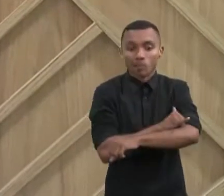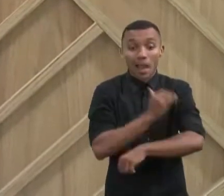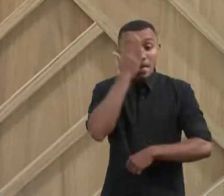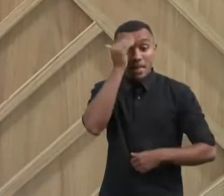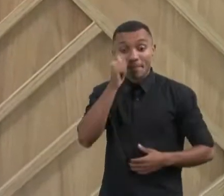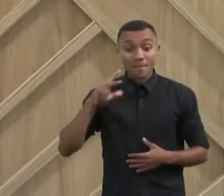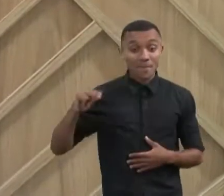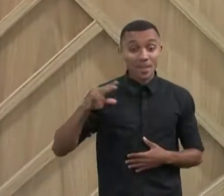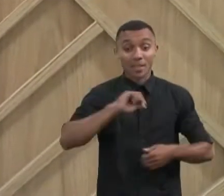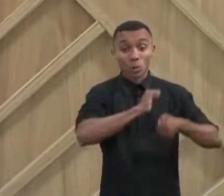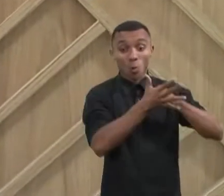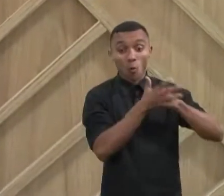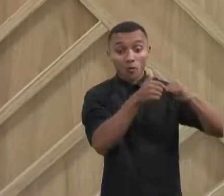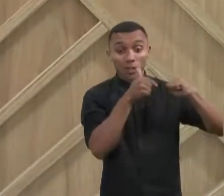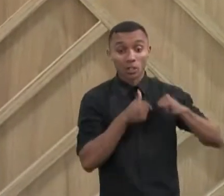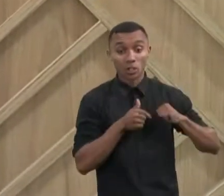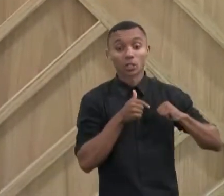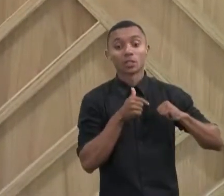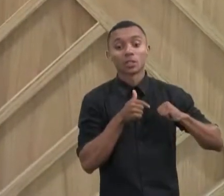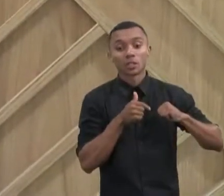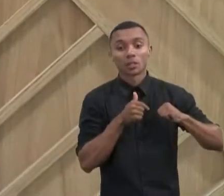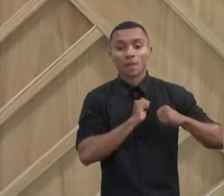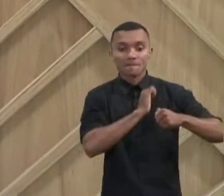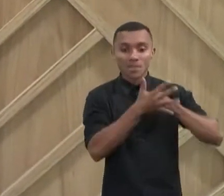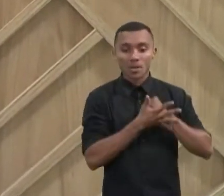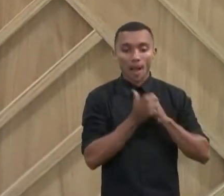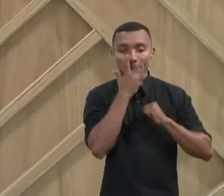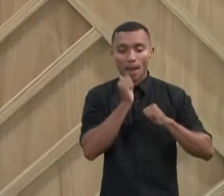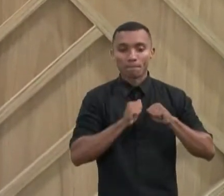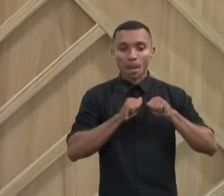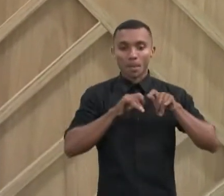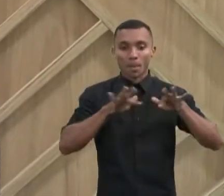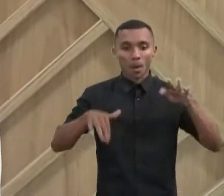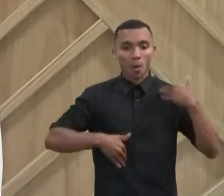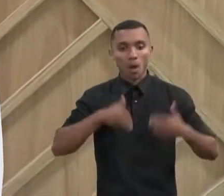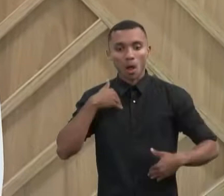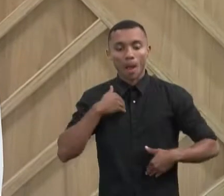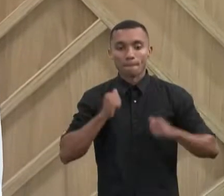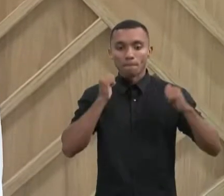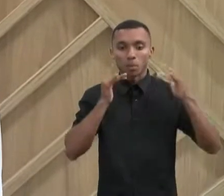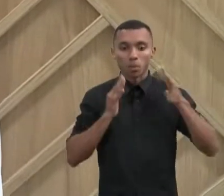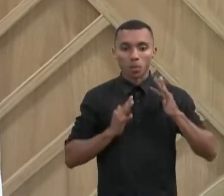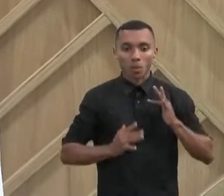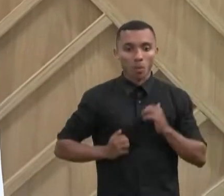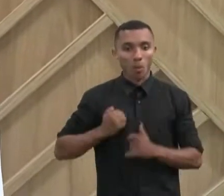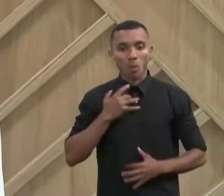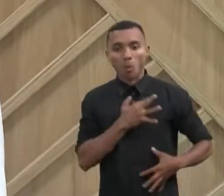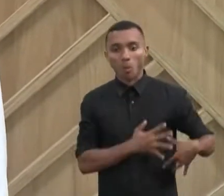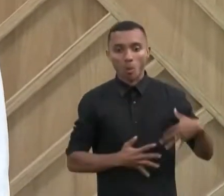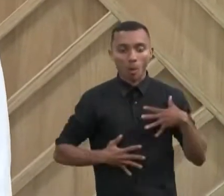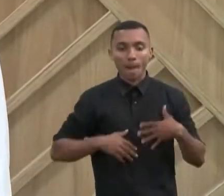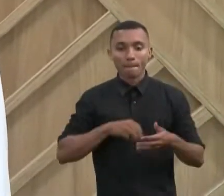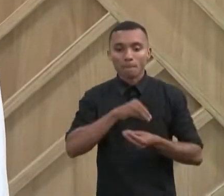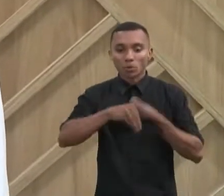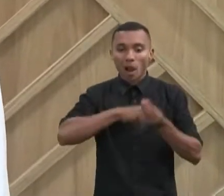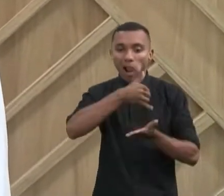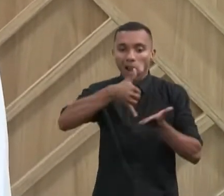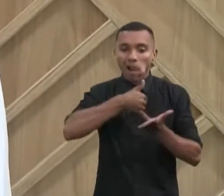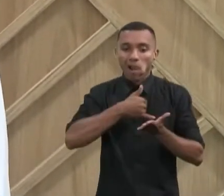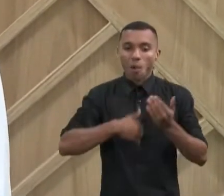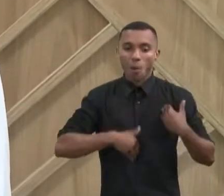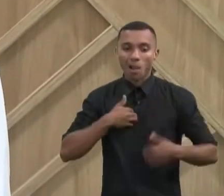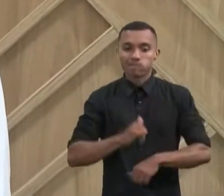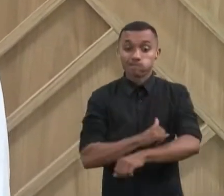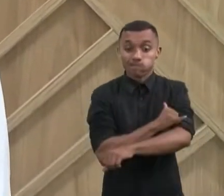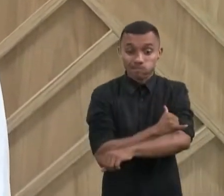COVID, né, o SARS-CoV, ele acaba se proliferando, se multiplicando dentro do tecido gorduroso, tecido adiposo. Então,